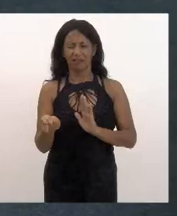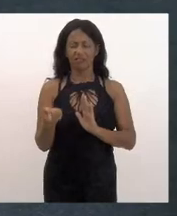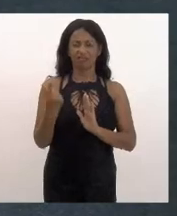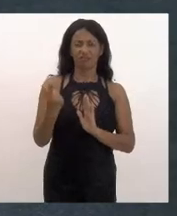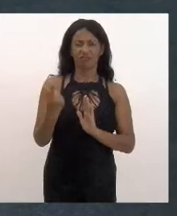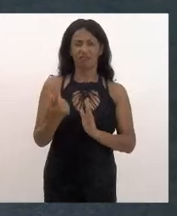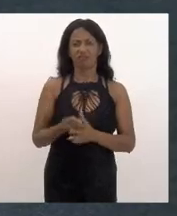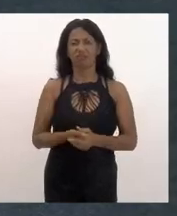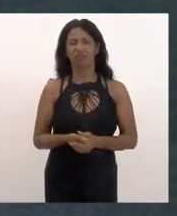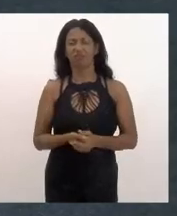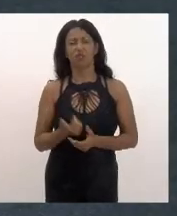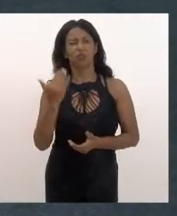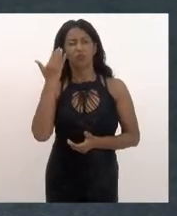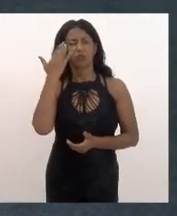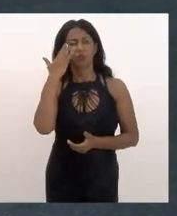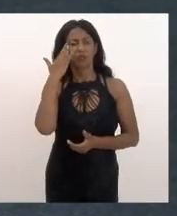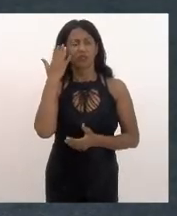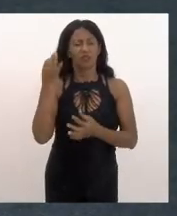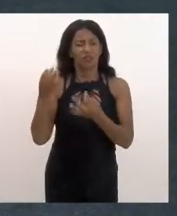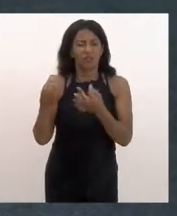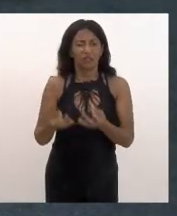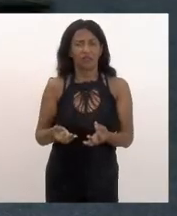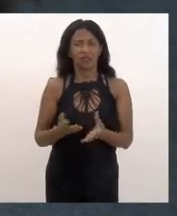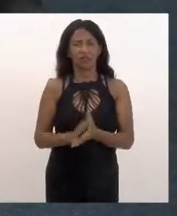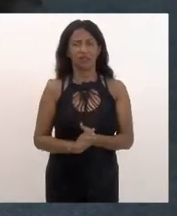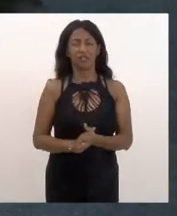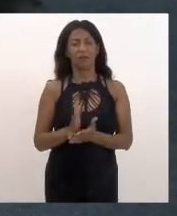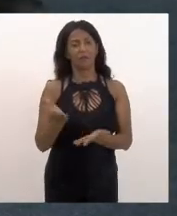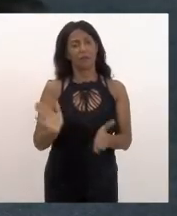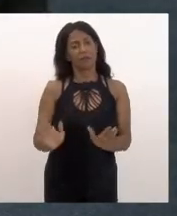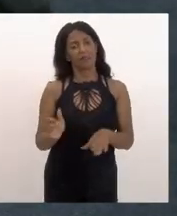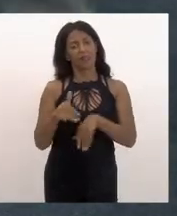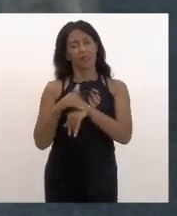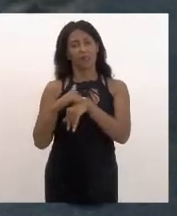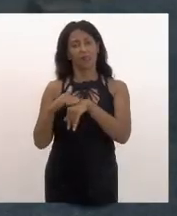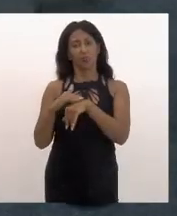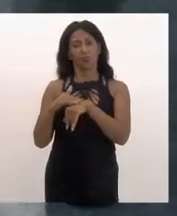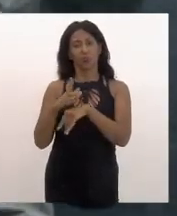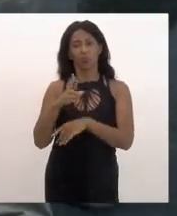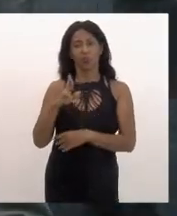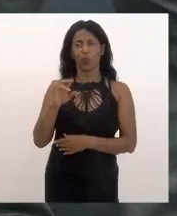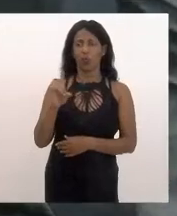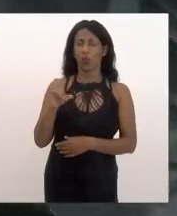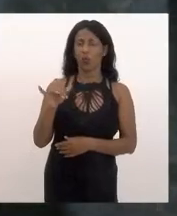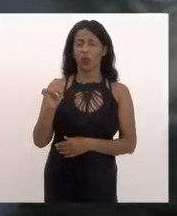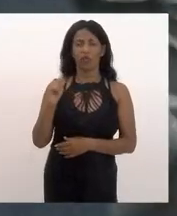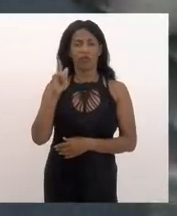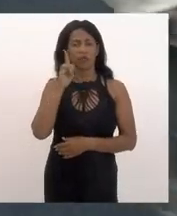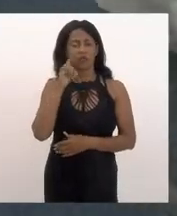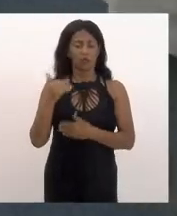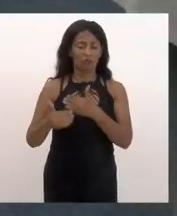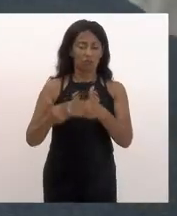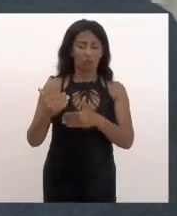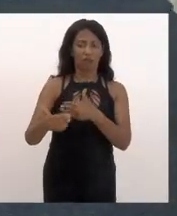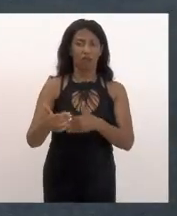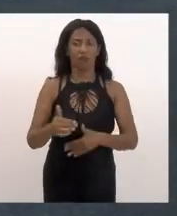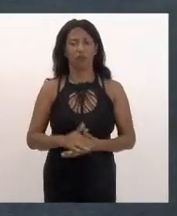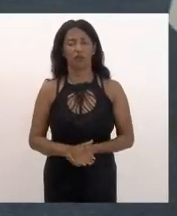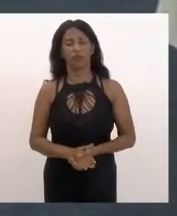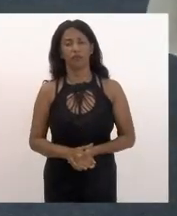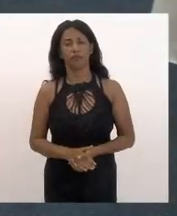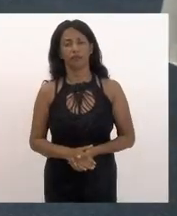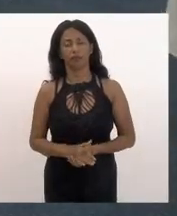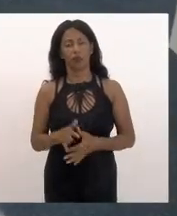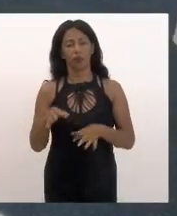esquisita, não entendi direito. Mas queria conversar com o deputado Rodrigo para a gente ver se consegue avançar com